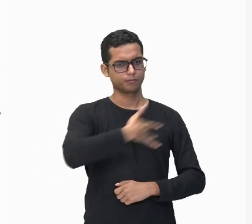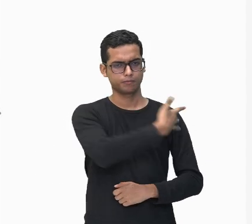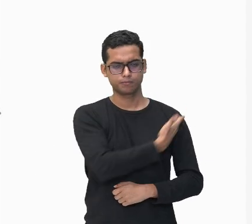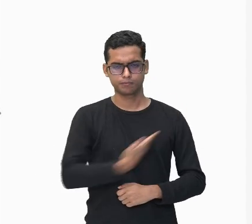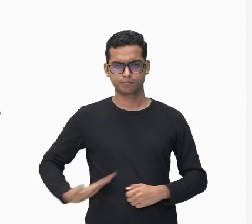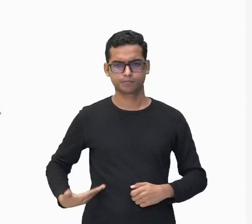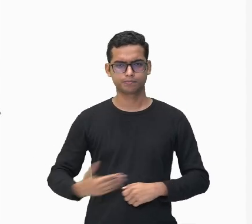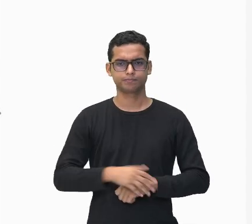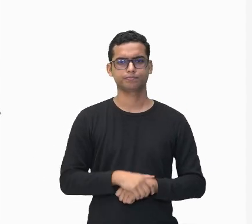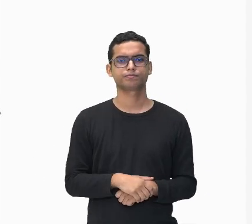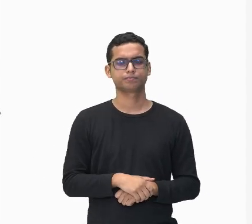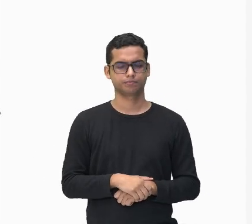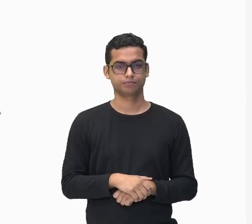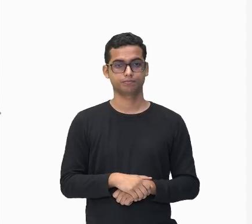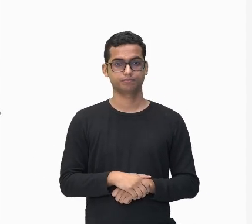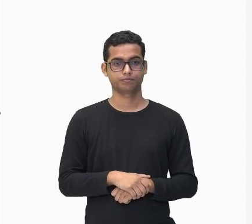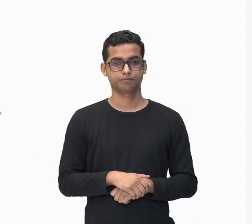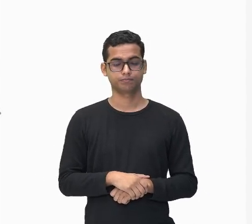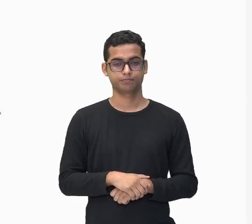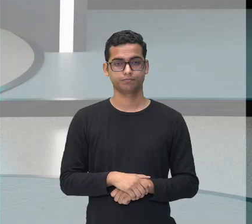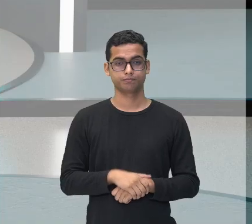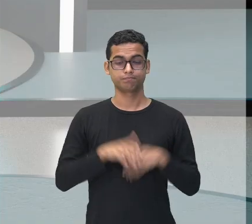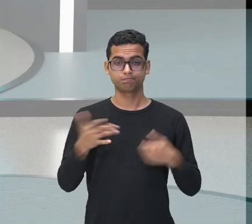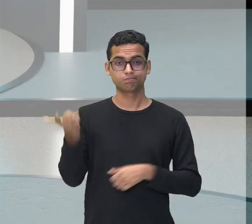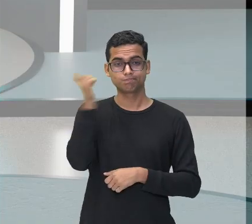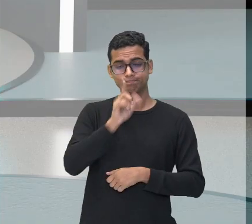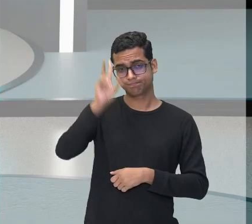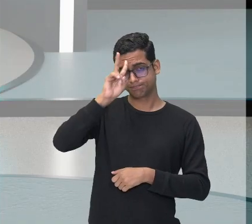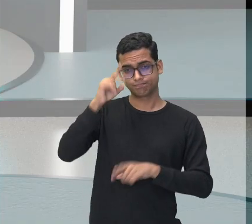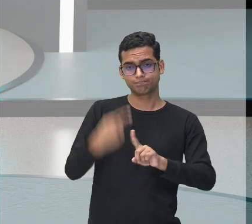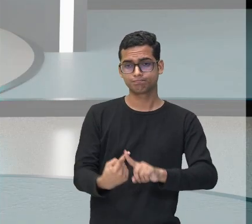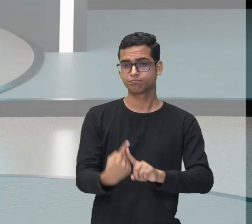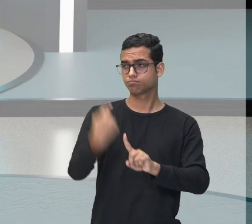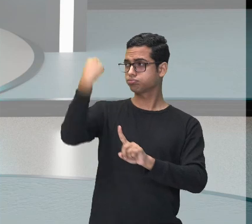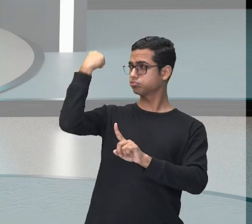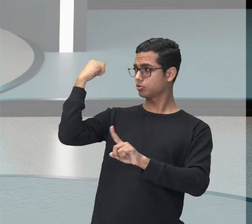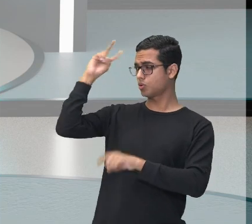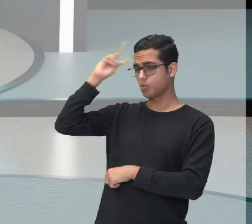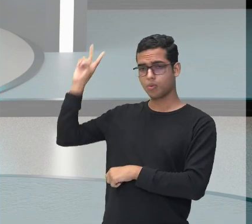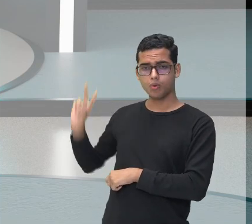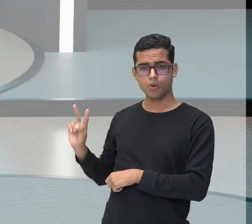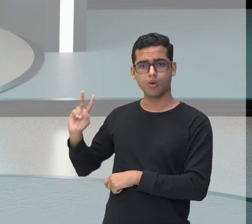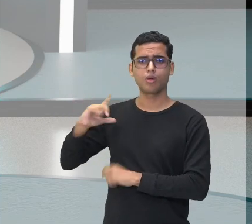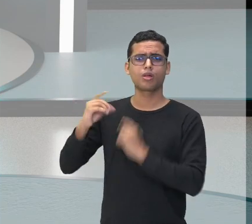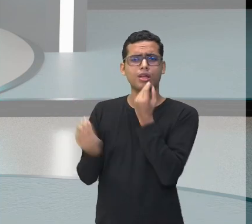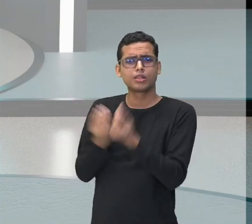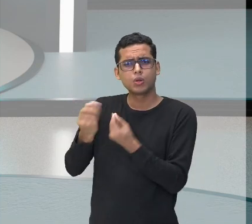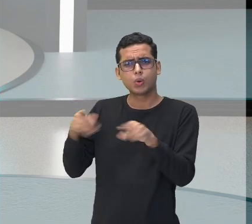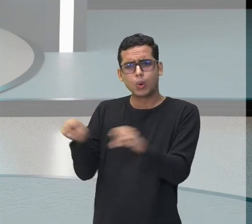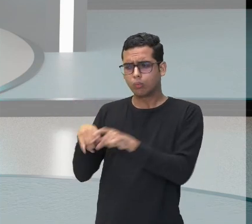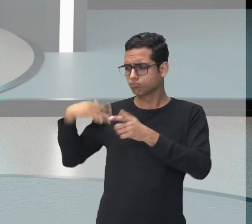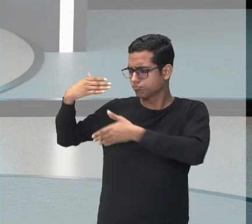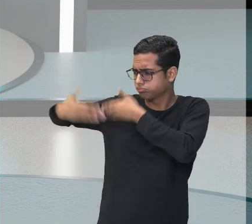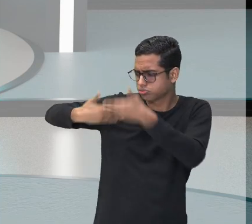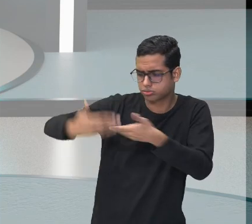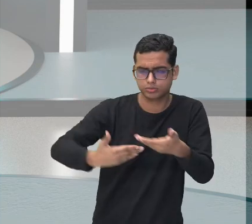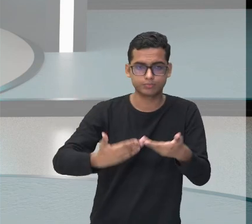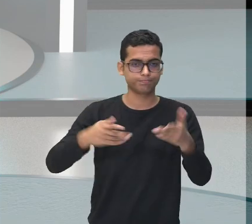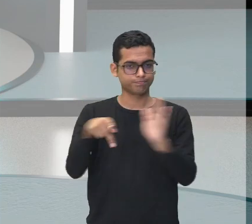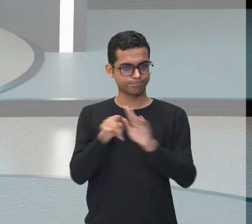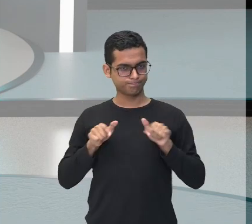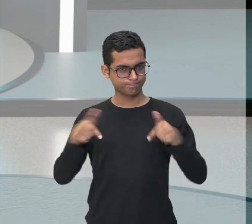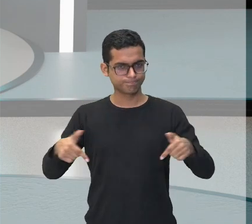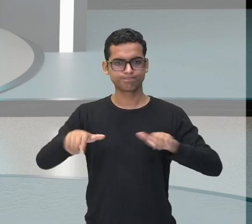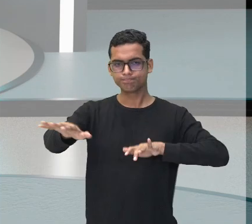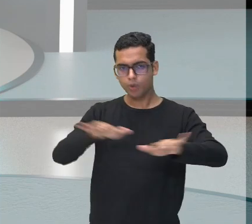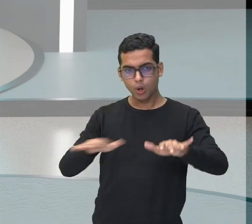que fazer um retorno à nossa história para que a gente entenda como é que ocorreu esse processo. Então, a atividade física, lembrando